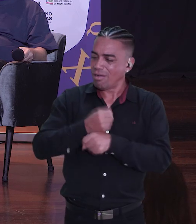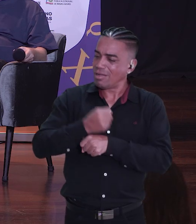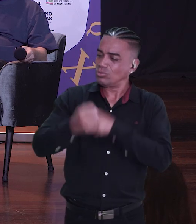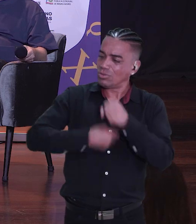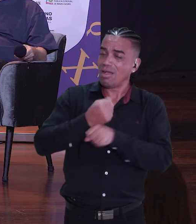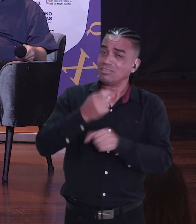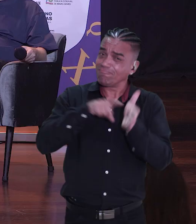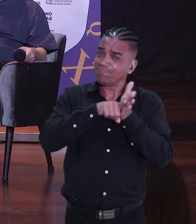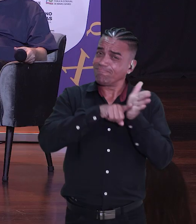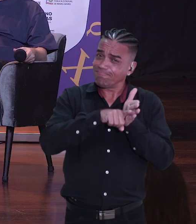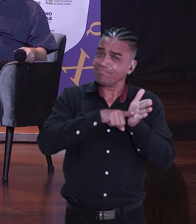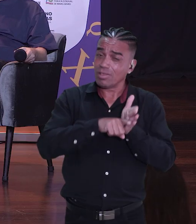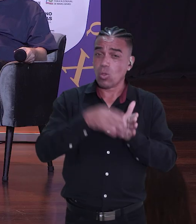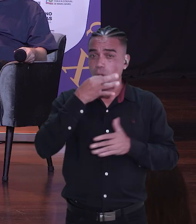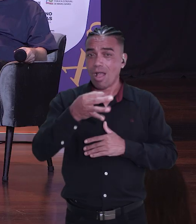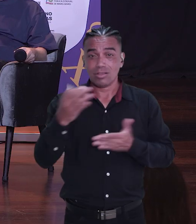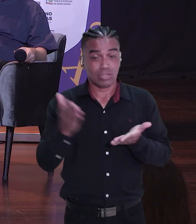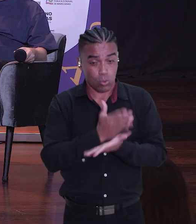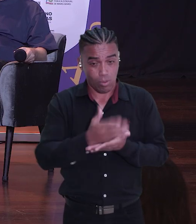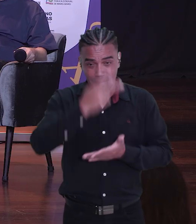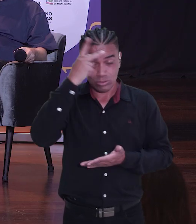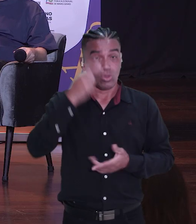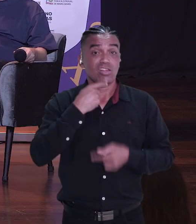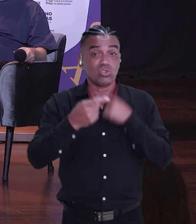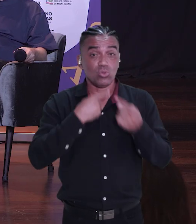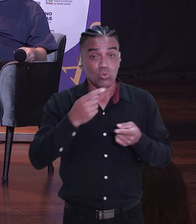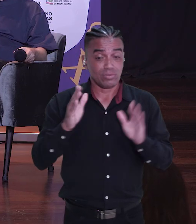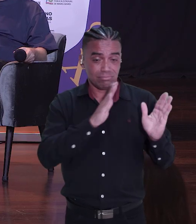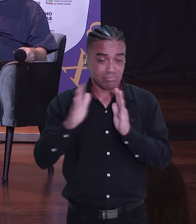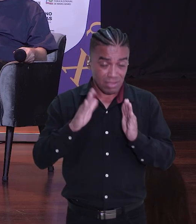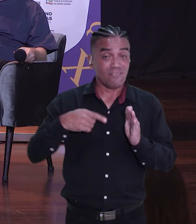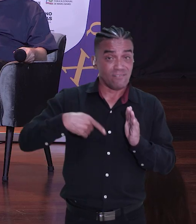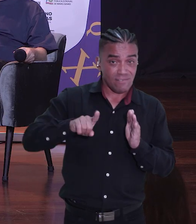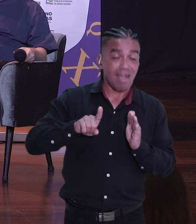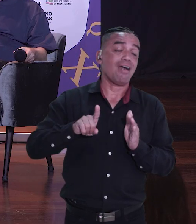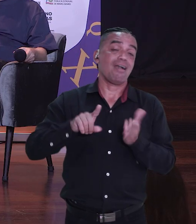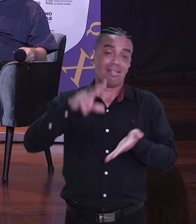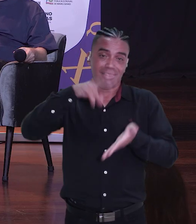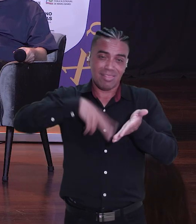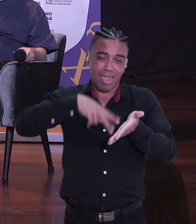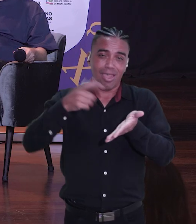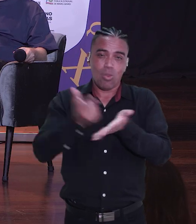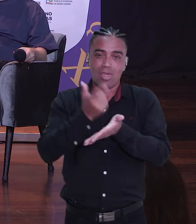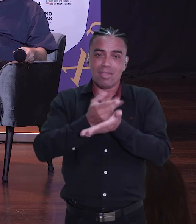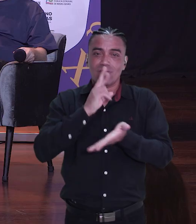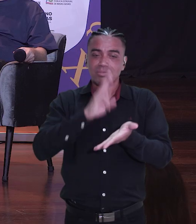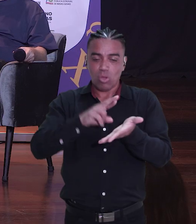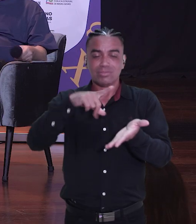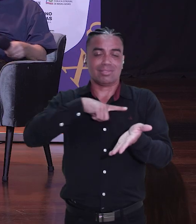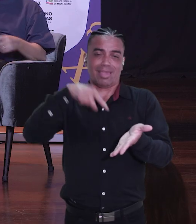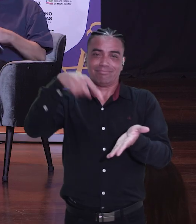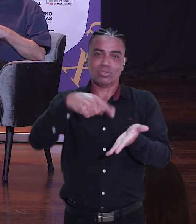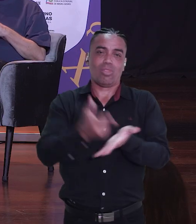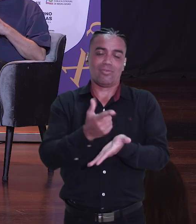levei muitos anos apurando e acho que qualquer pessoa que tenha alguma dúvida sobre esse assunto na época vai, eu acho, encontrar